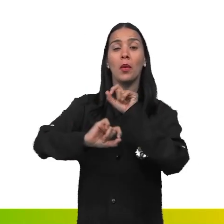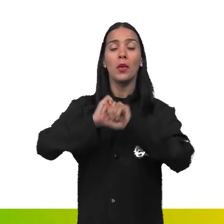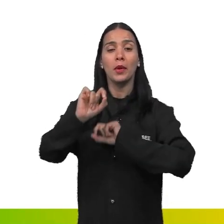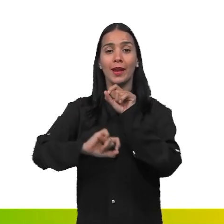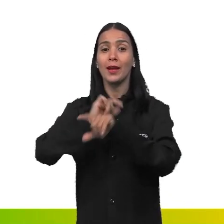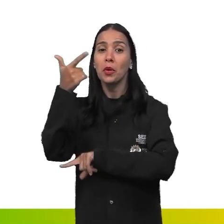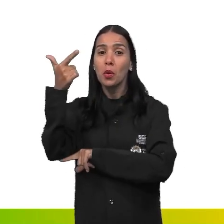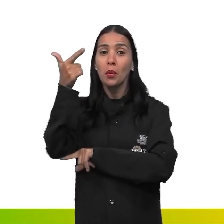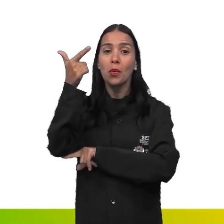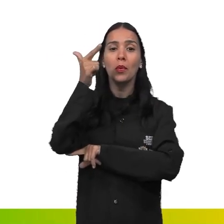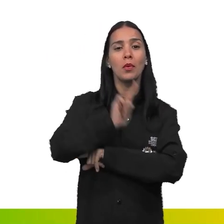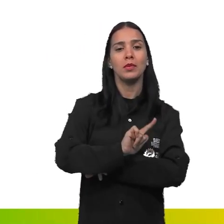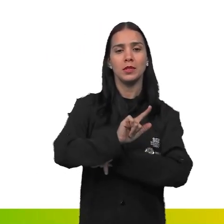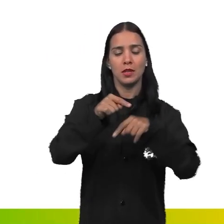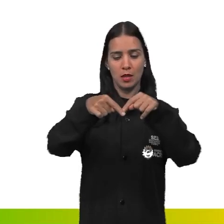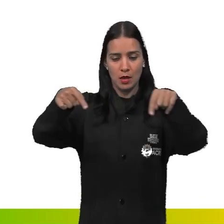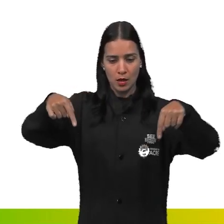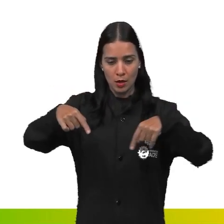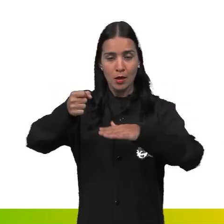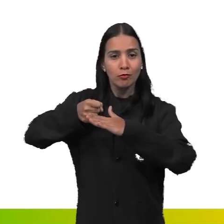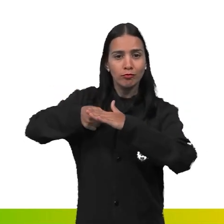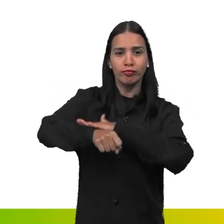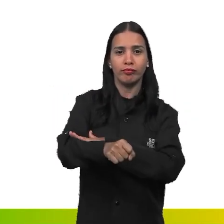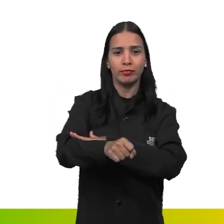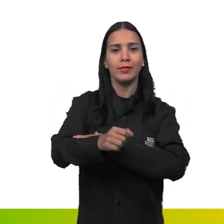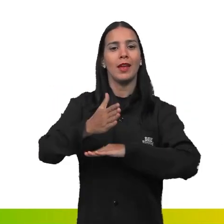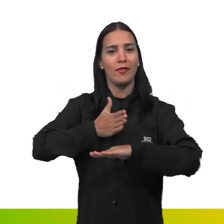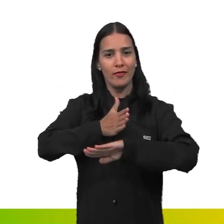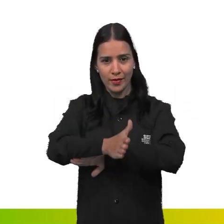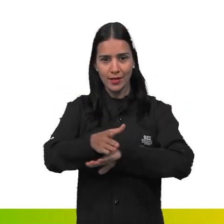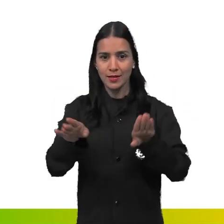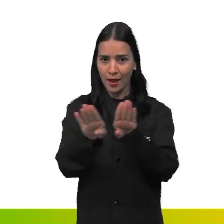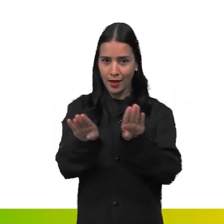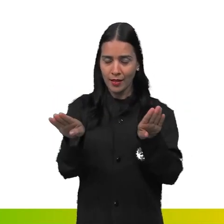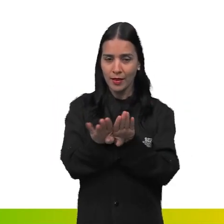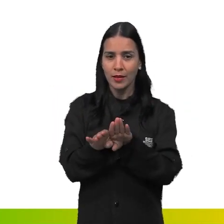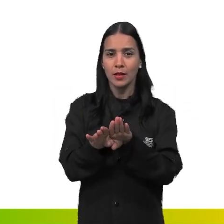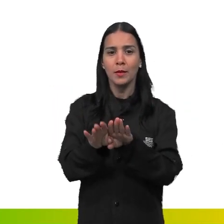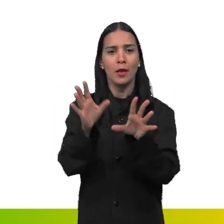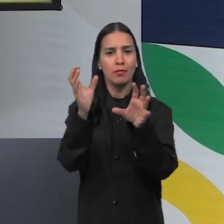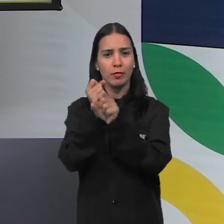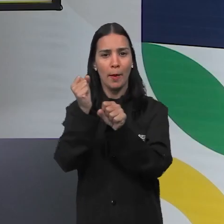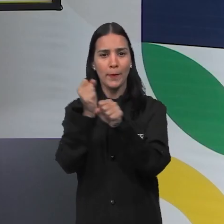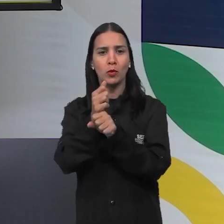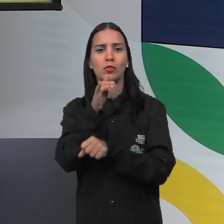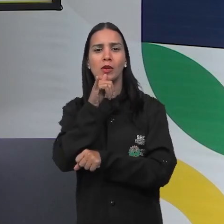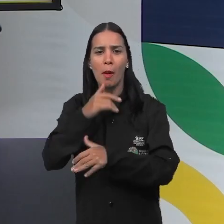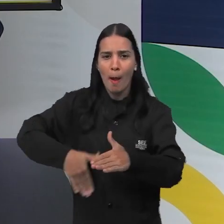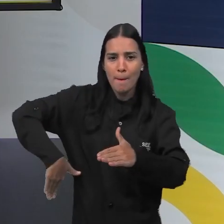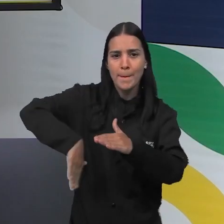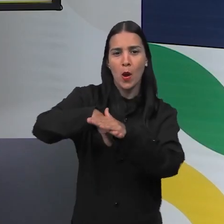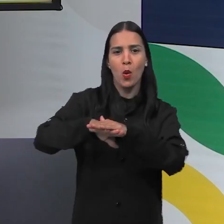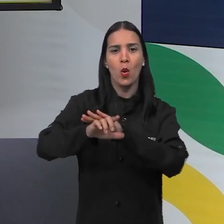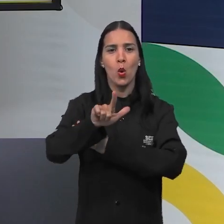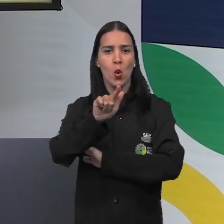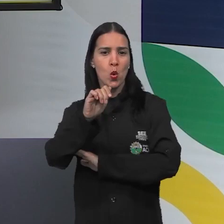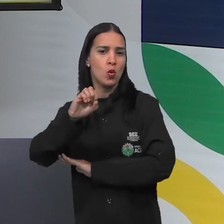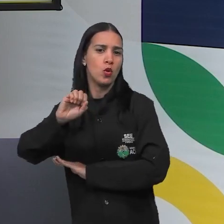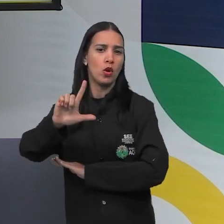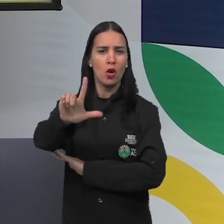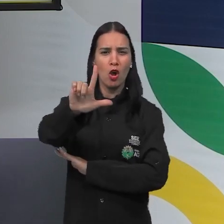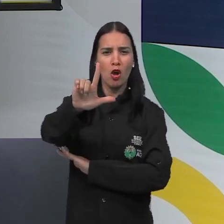território e marcar pontos no campo adversário. Então, vamos fazer uma pausa? Vamos pensar aqui?